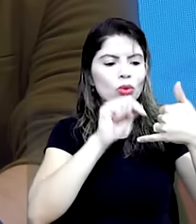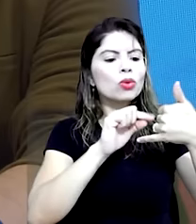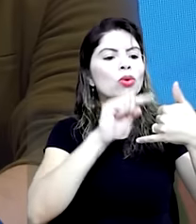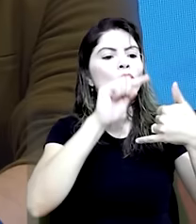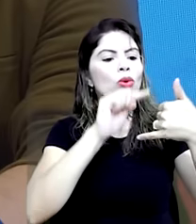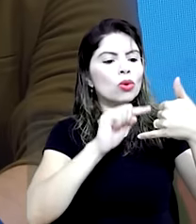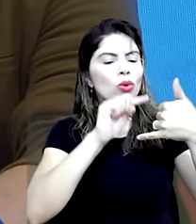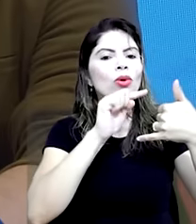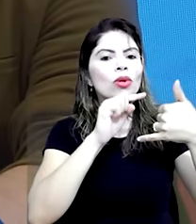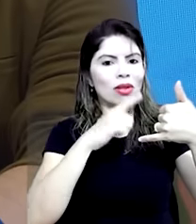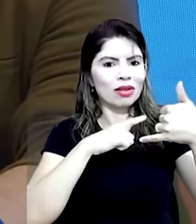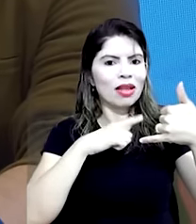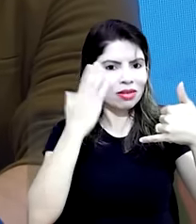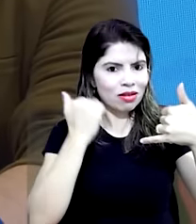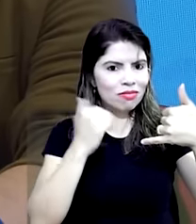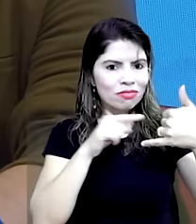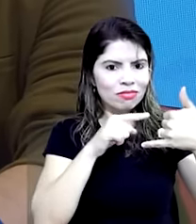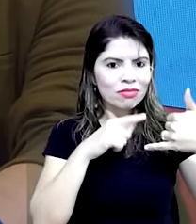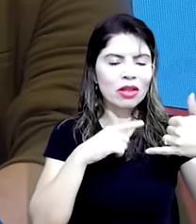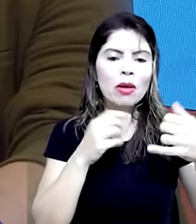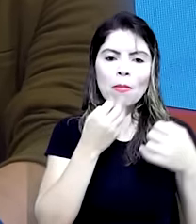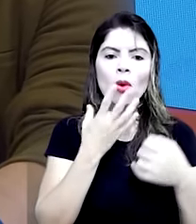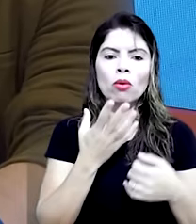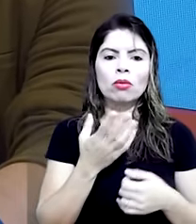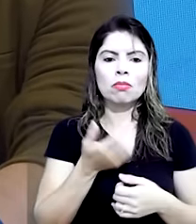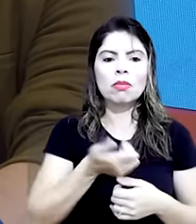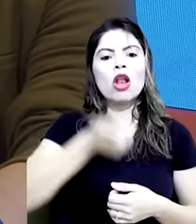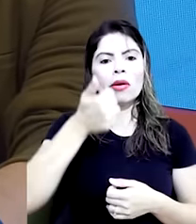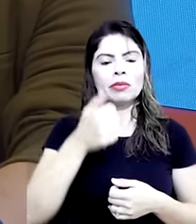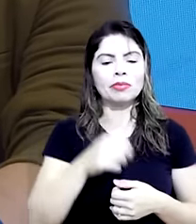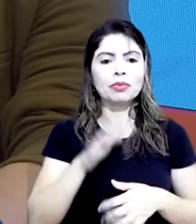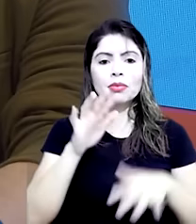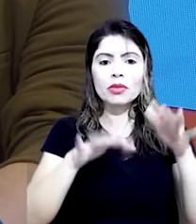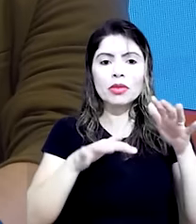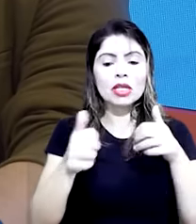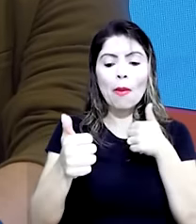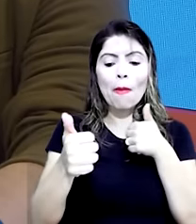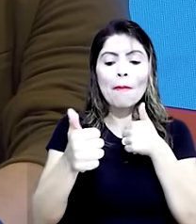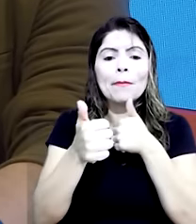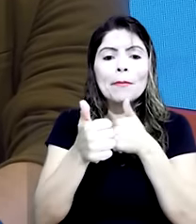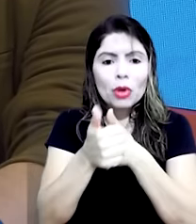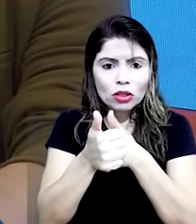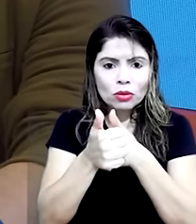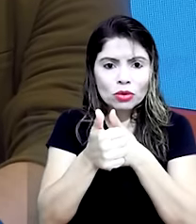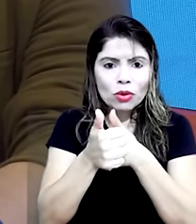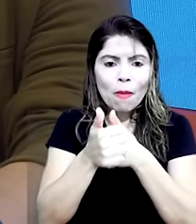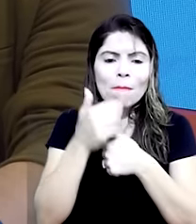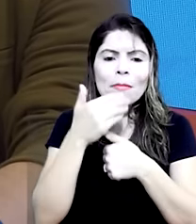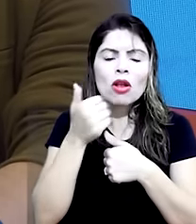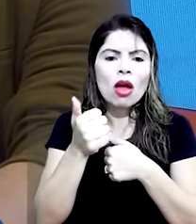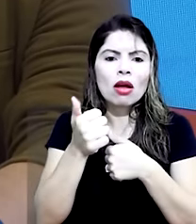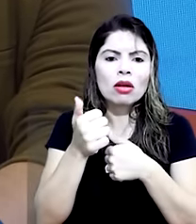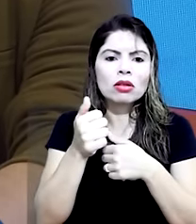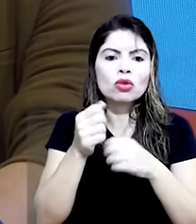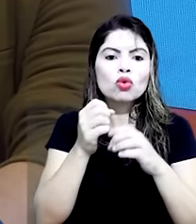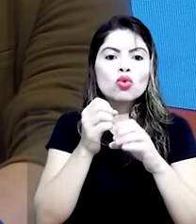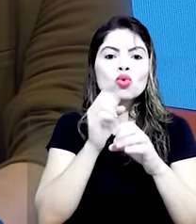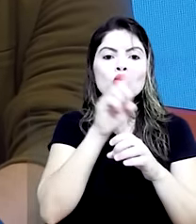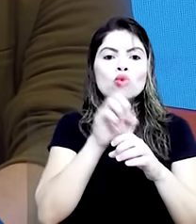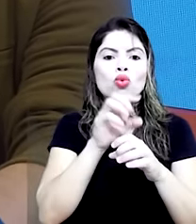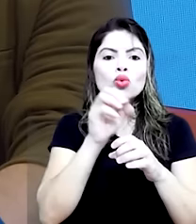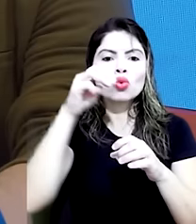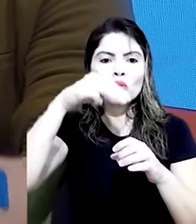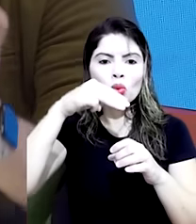zoom as pessoas pensam assim ah eu vou tirar um às vezes tá próximo é só dar um passo a mais a pessoa usa o recurso do zoom ao aumentar o